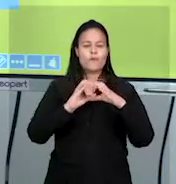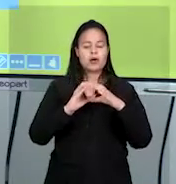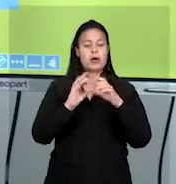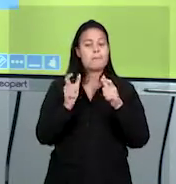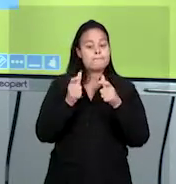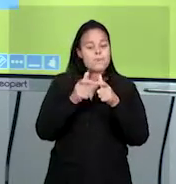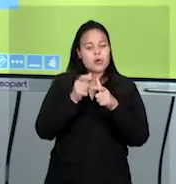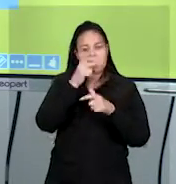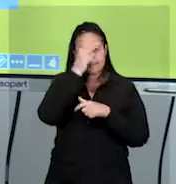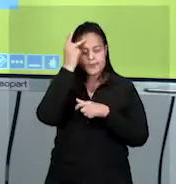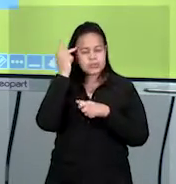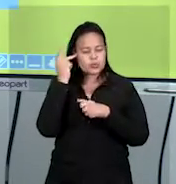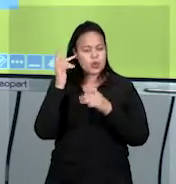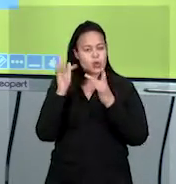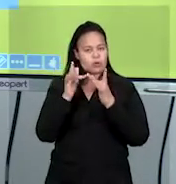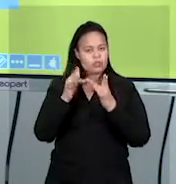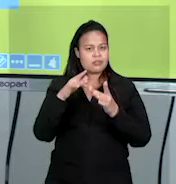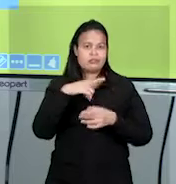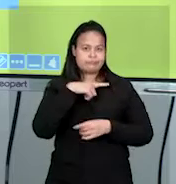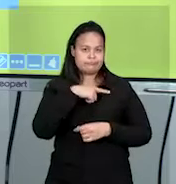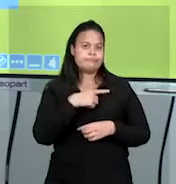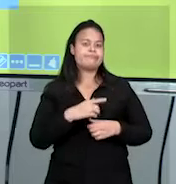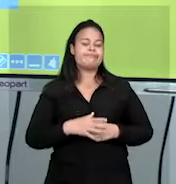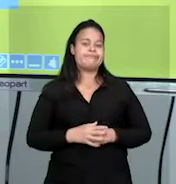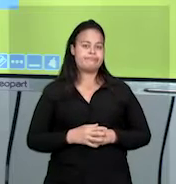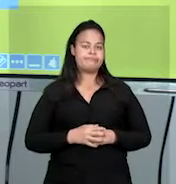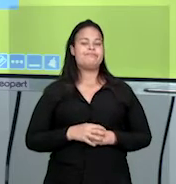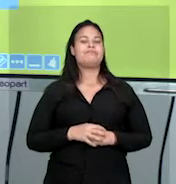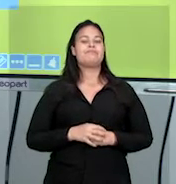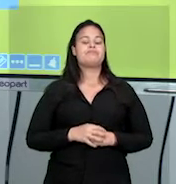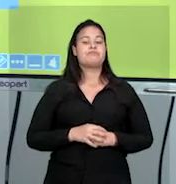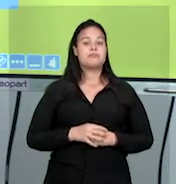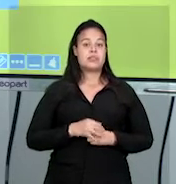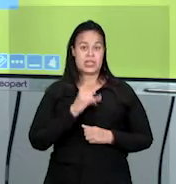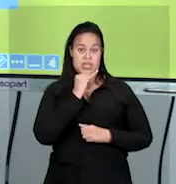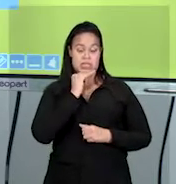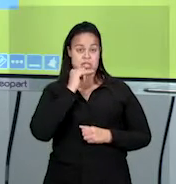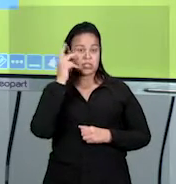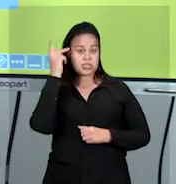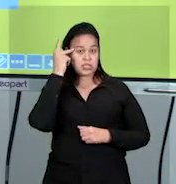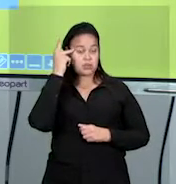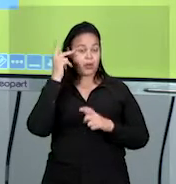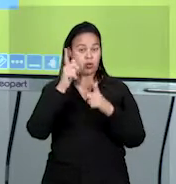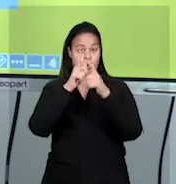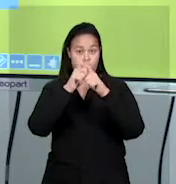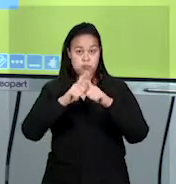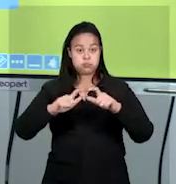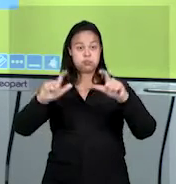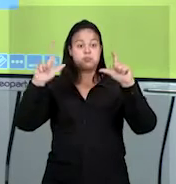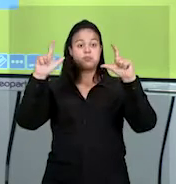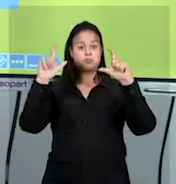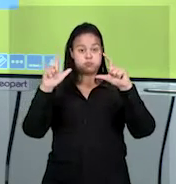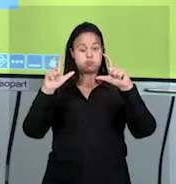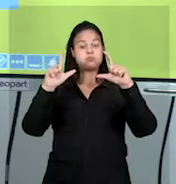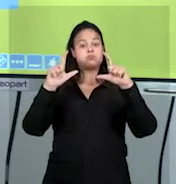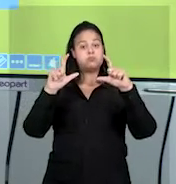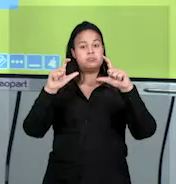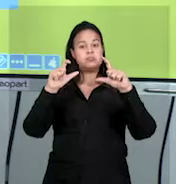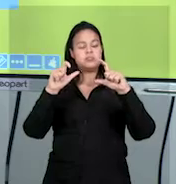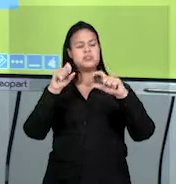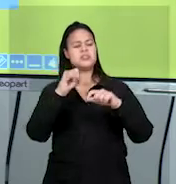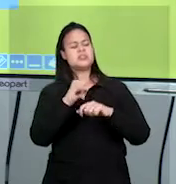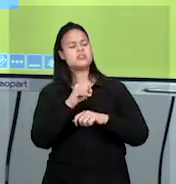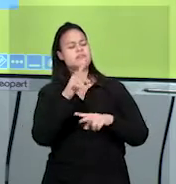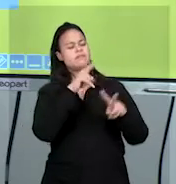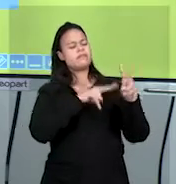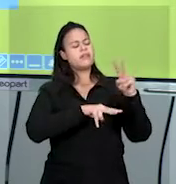pessoas contagiadas. Então, eu percebo que, por exemplo, São Paulo está com um disco mais largo do que quando a gente olha a região de